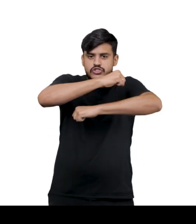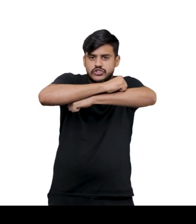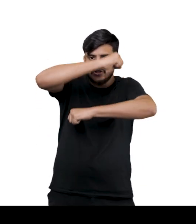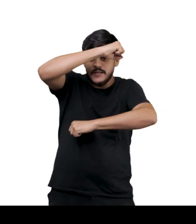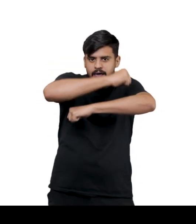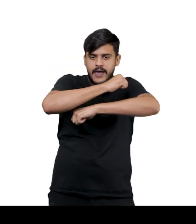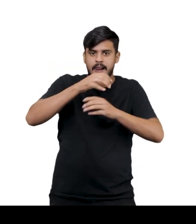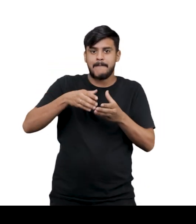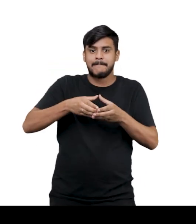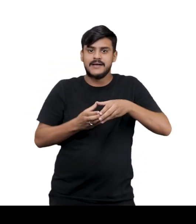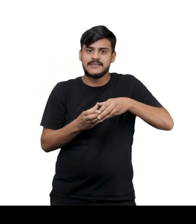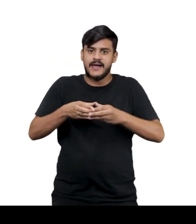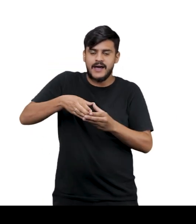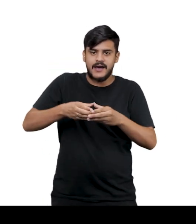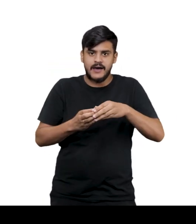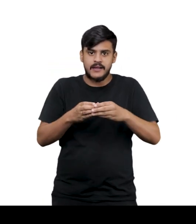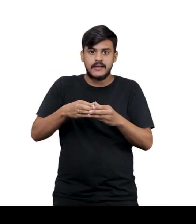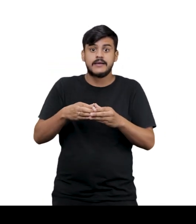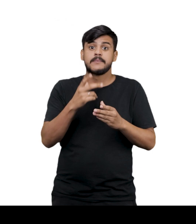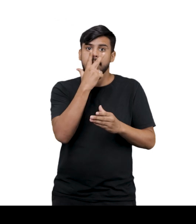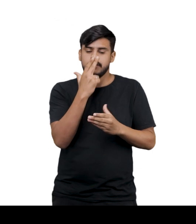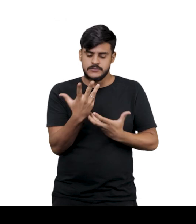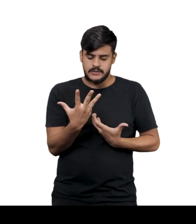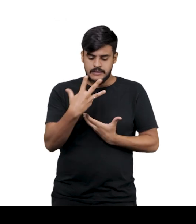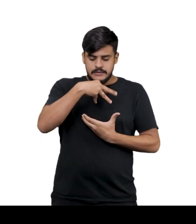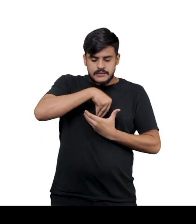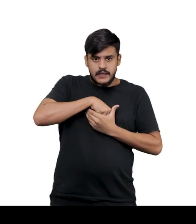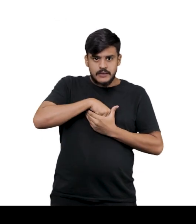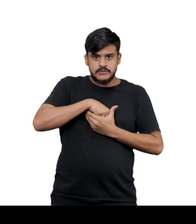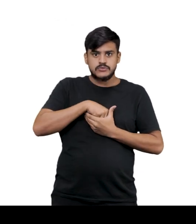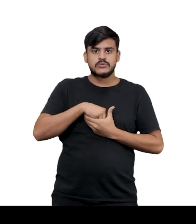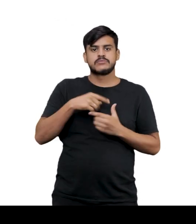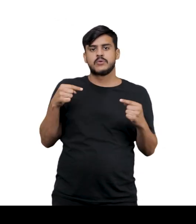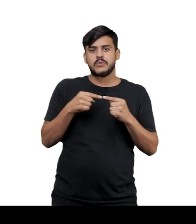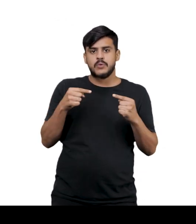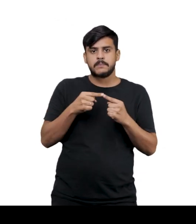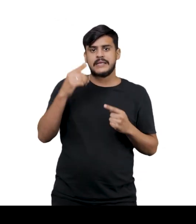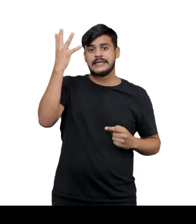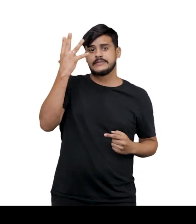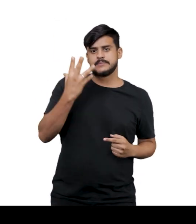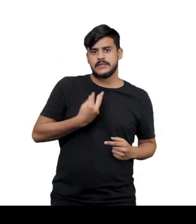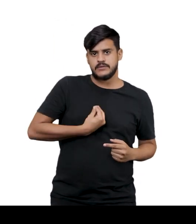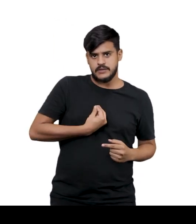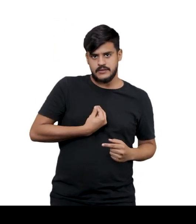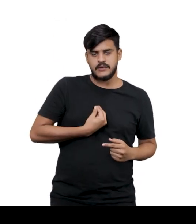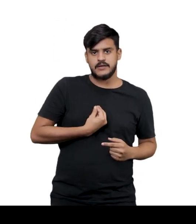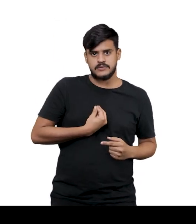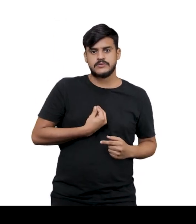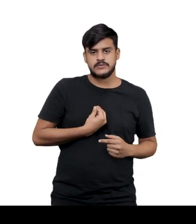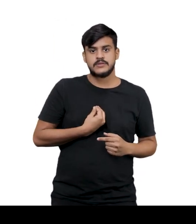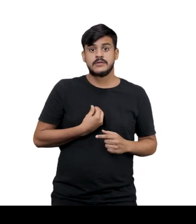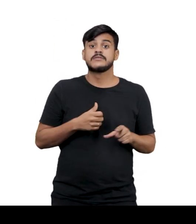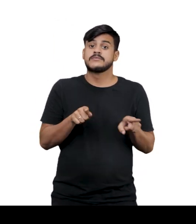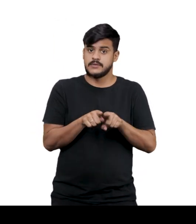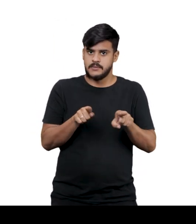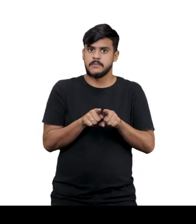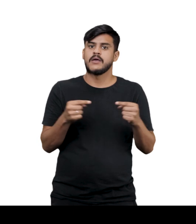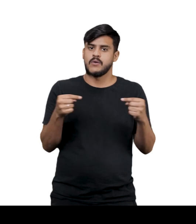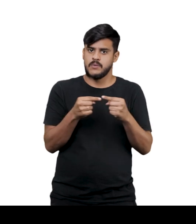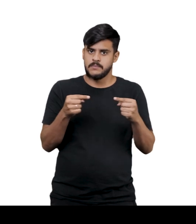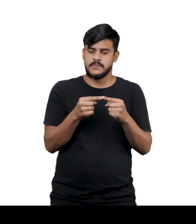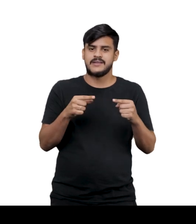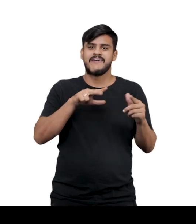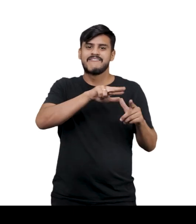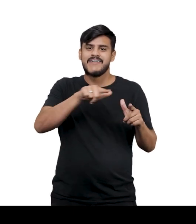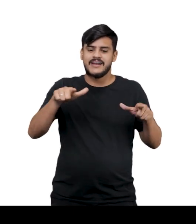frestas, janelas e mandalas, que sugerem um espaço interior, associado à ideia de espiritualidade, o